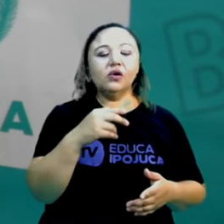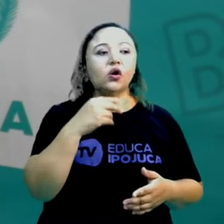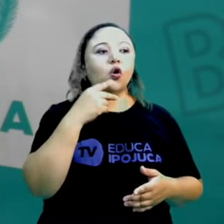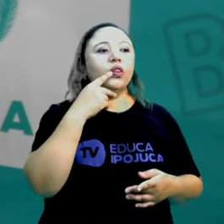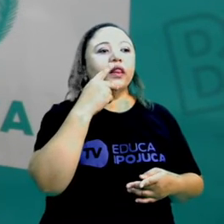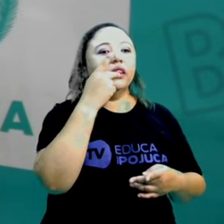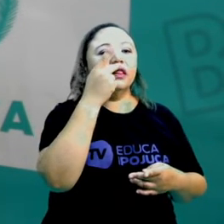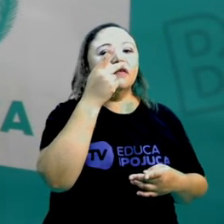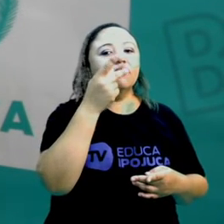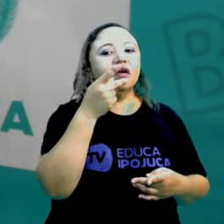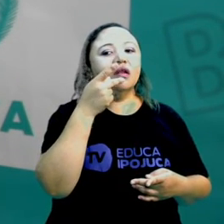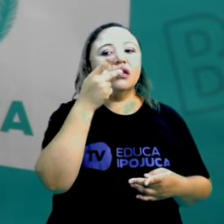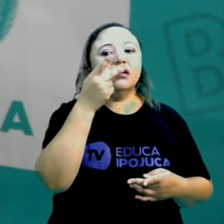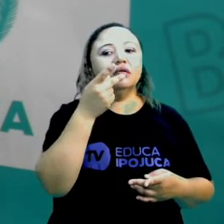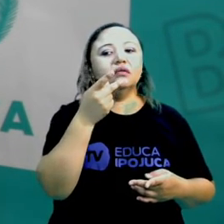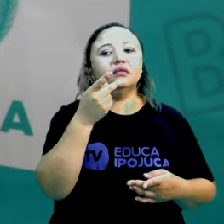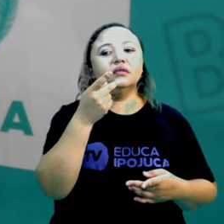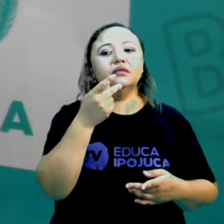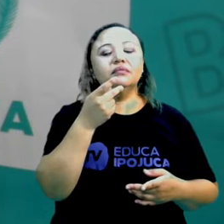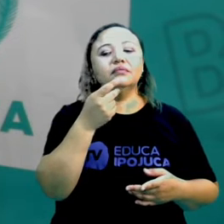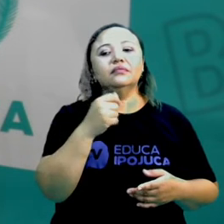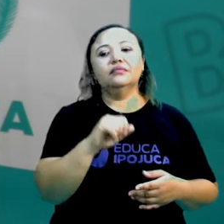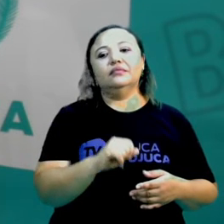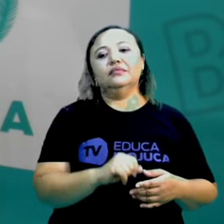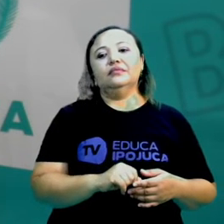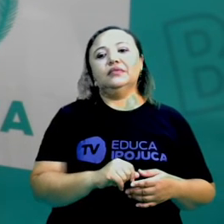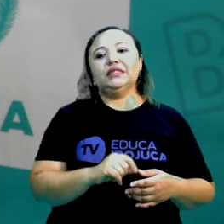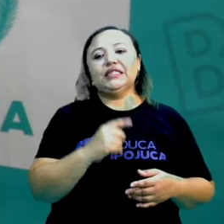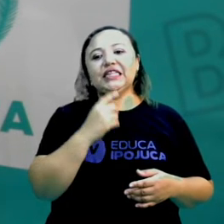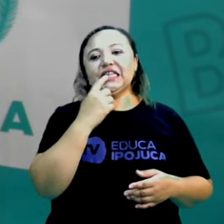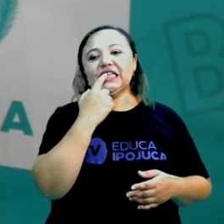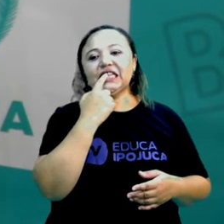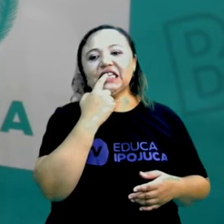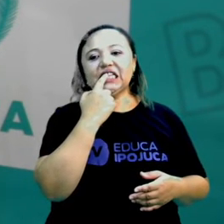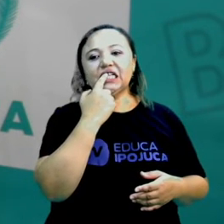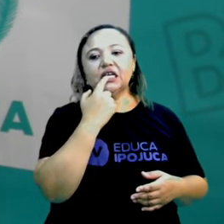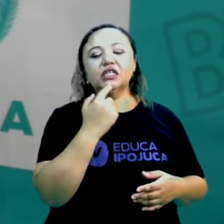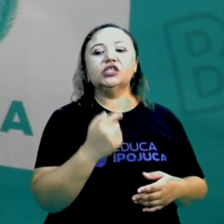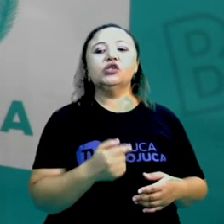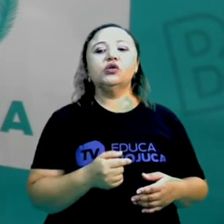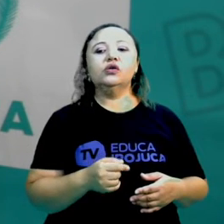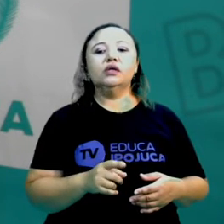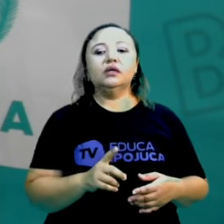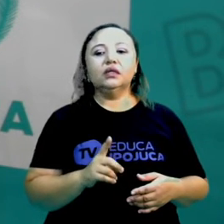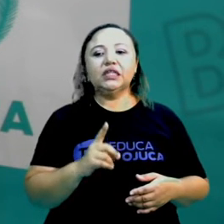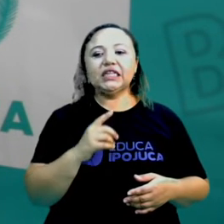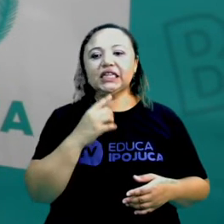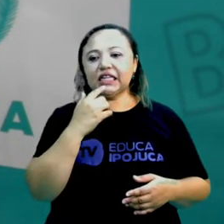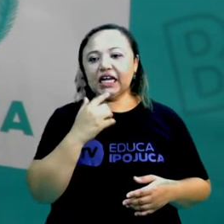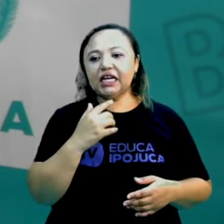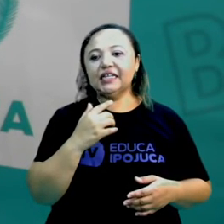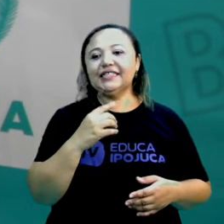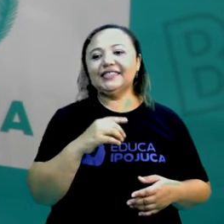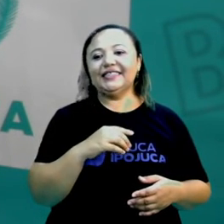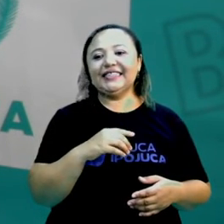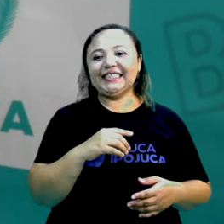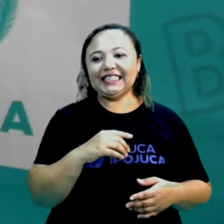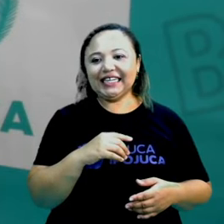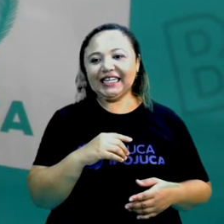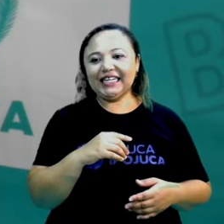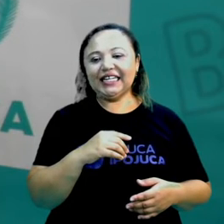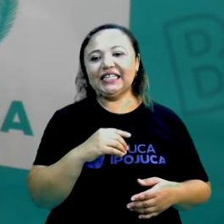vamos pronunciar a letra T, prendemos a língua entre os dentes. T,